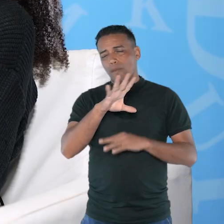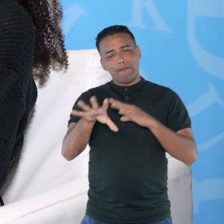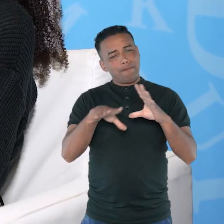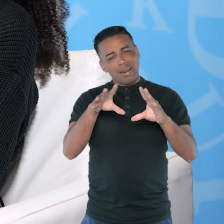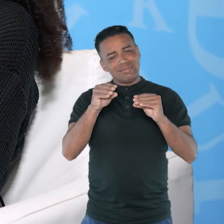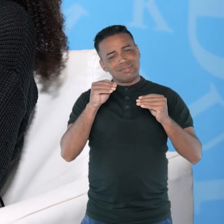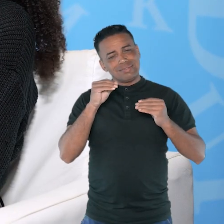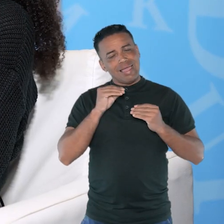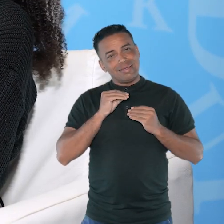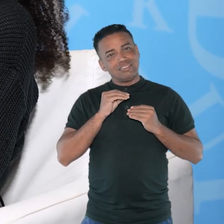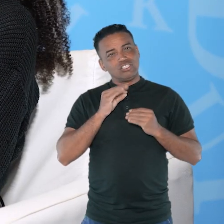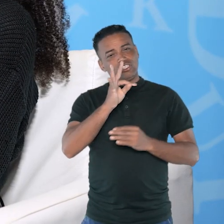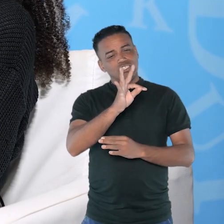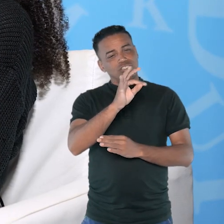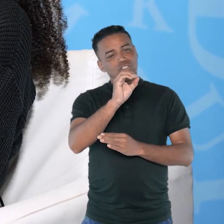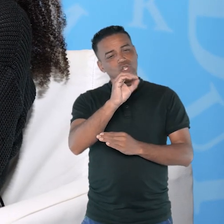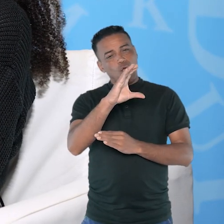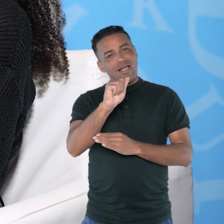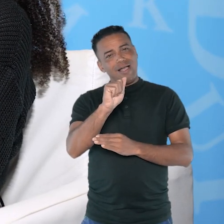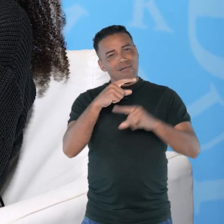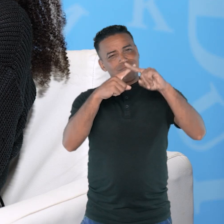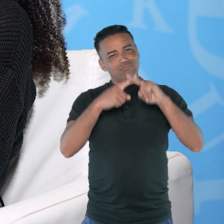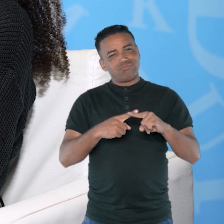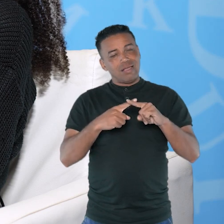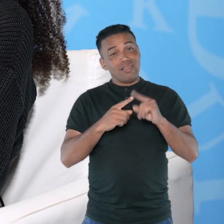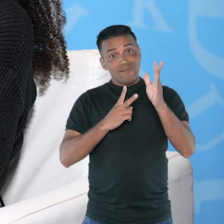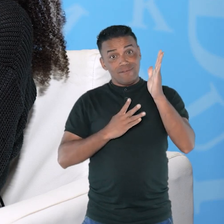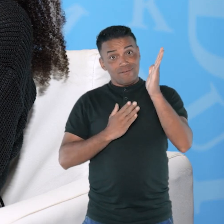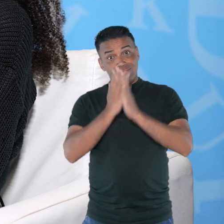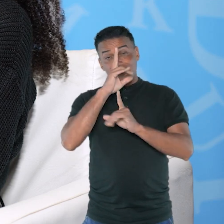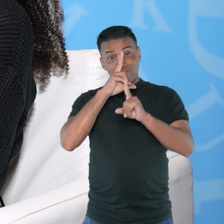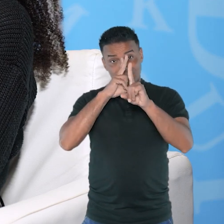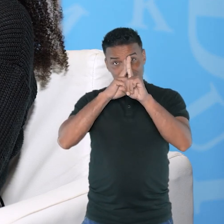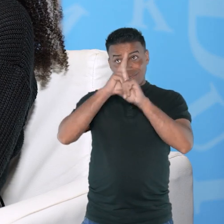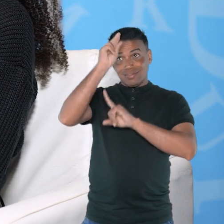assim, participar da Toca e vencer a Toca. É,